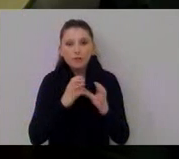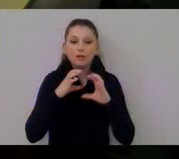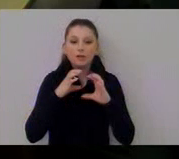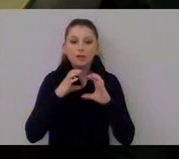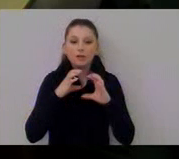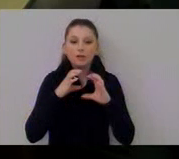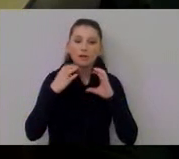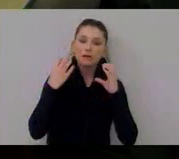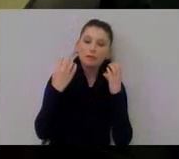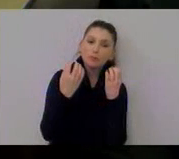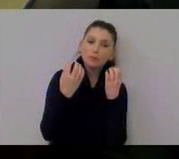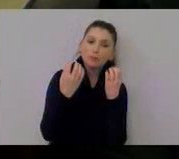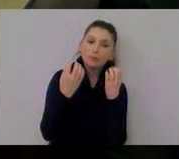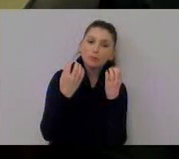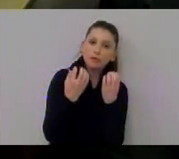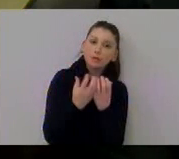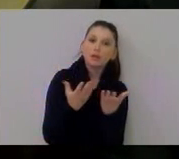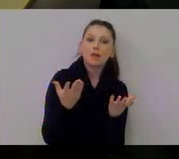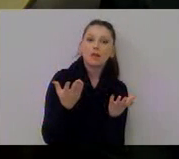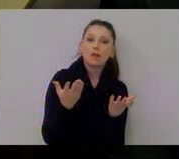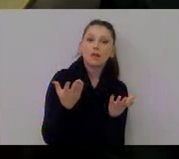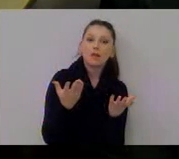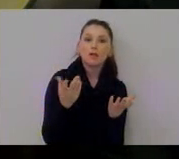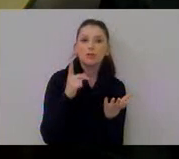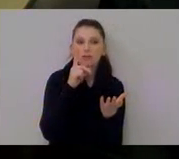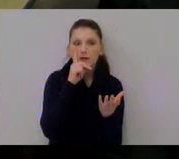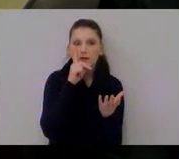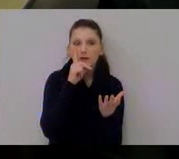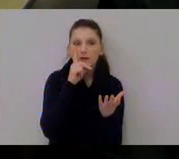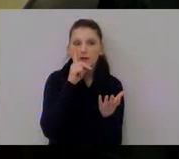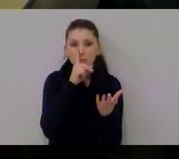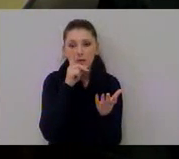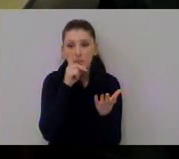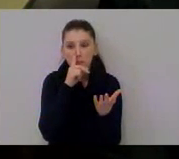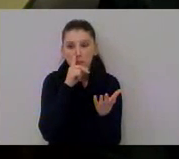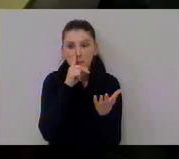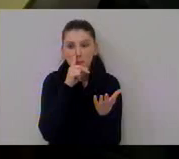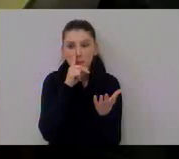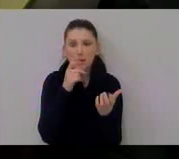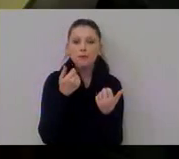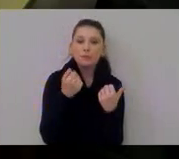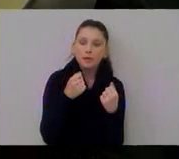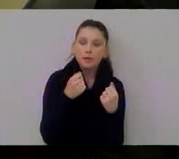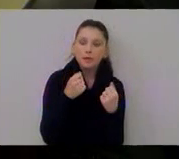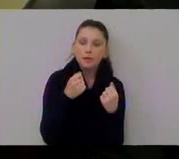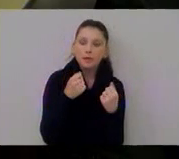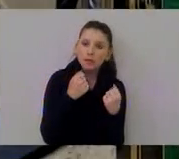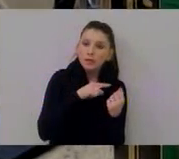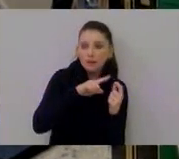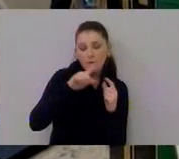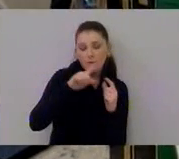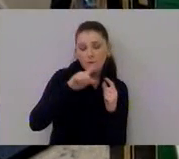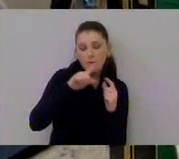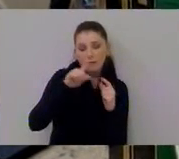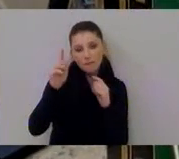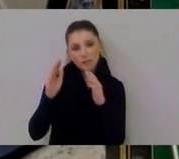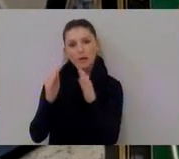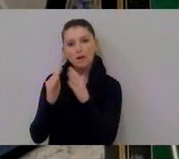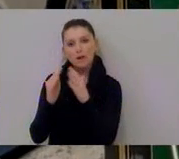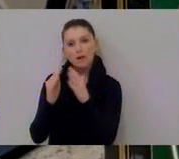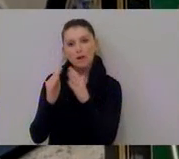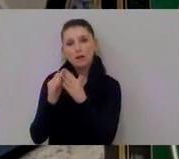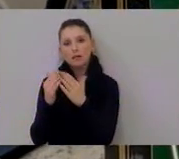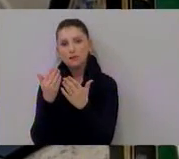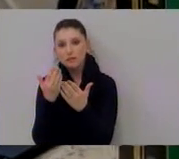as escolas, dos trabalhadores que precisam chegar na comenda industrial.